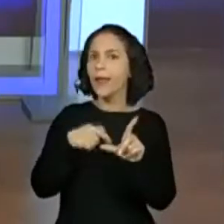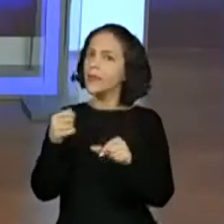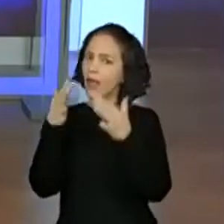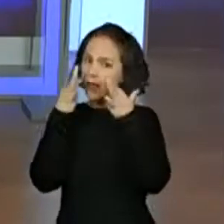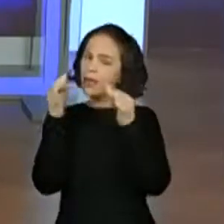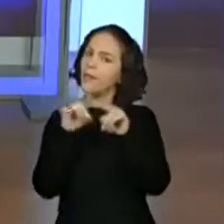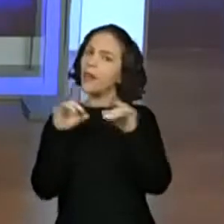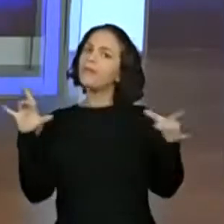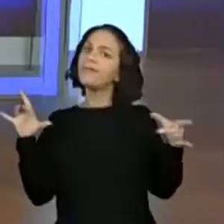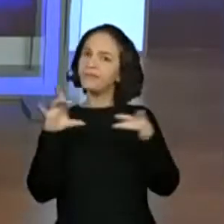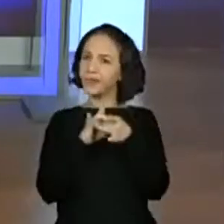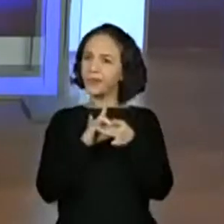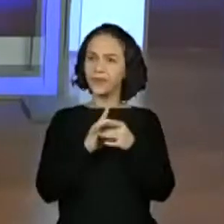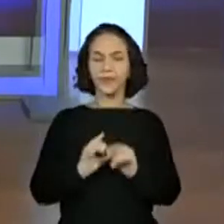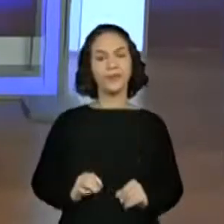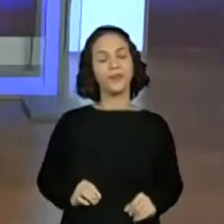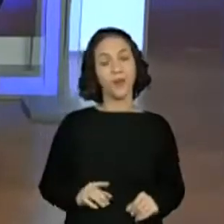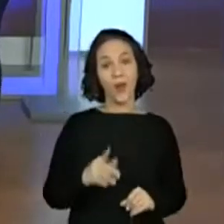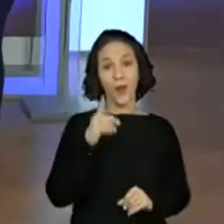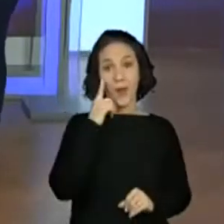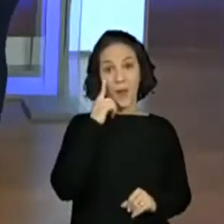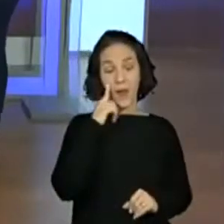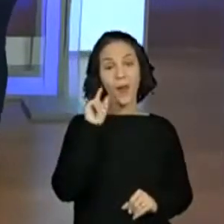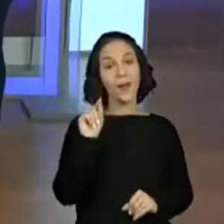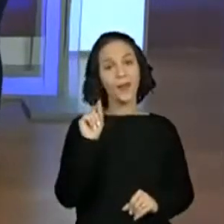também. Exatamente. Olha aí, a